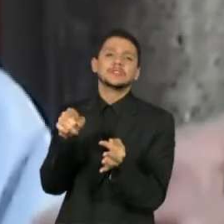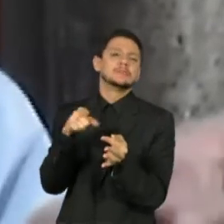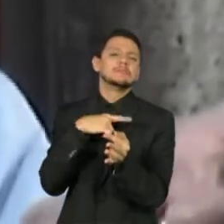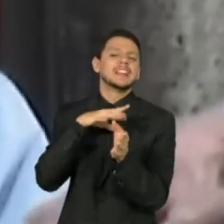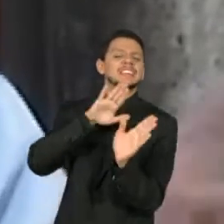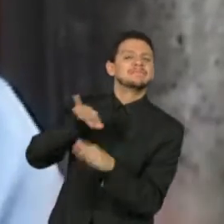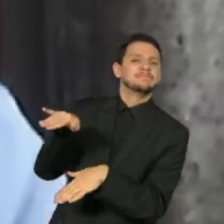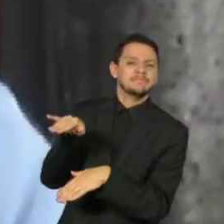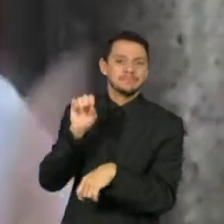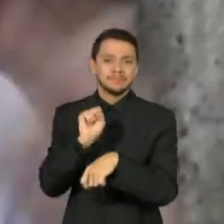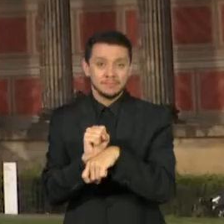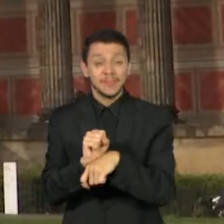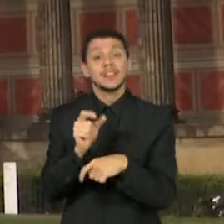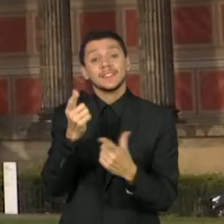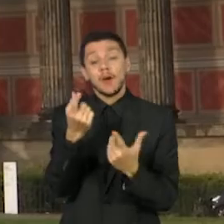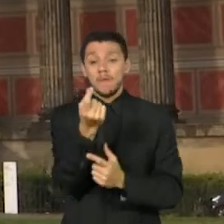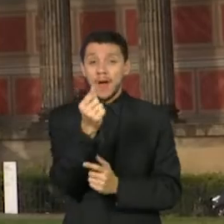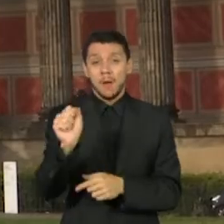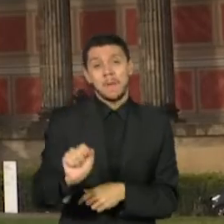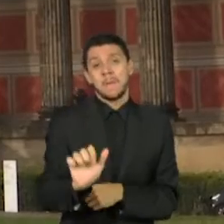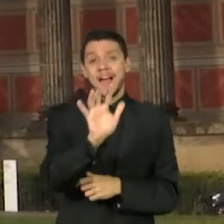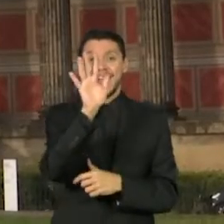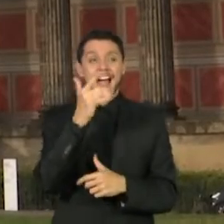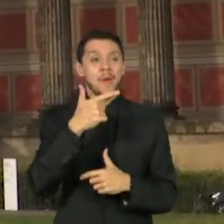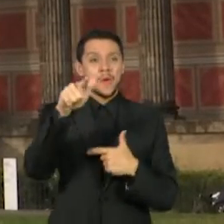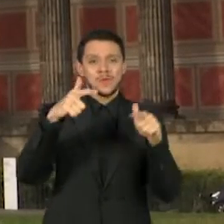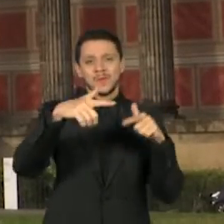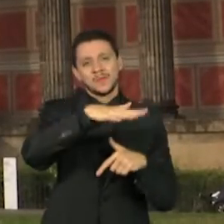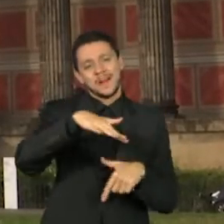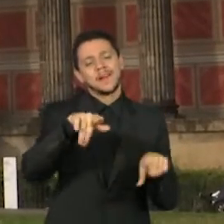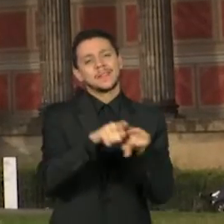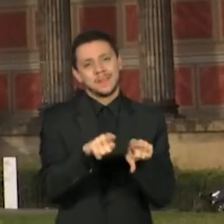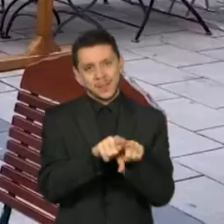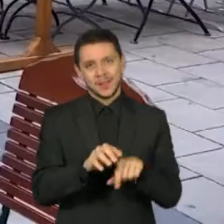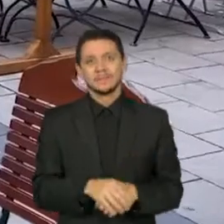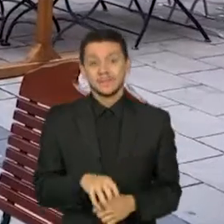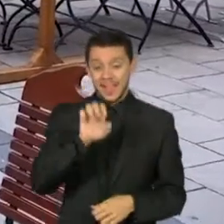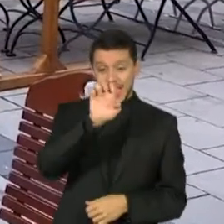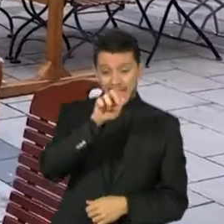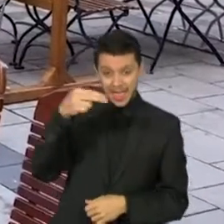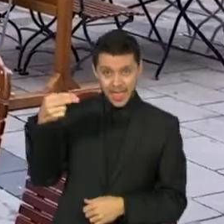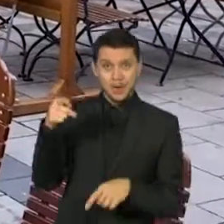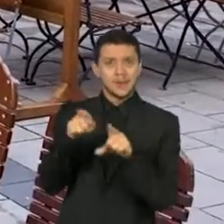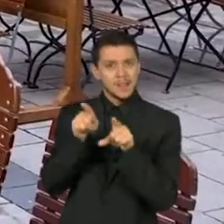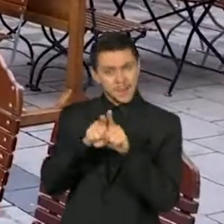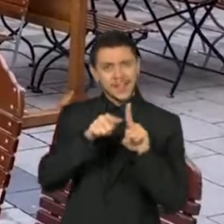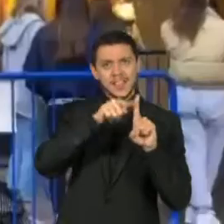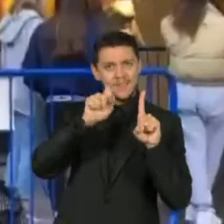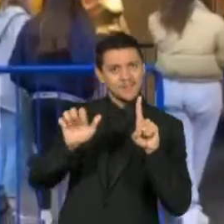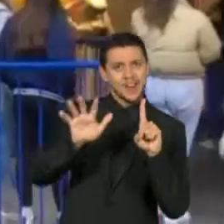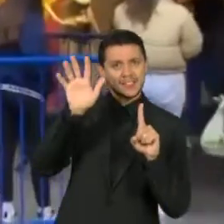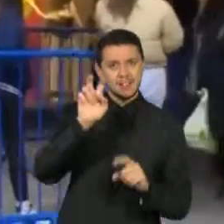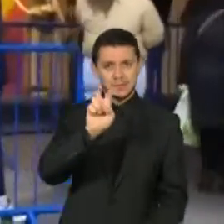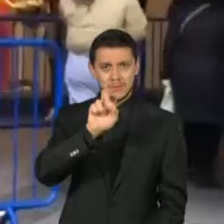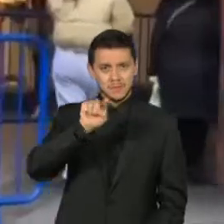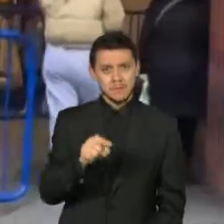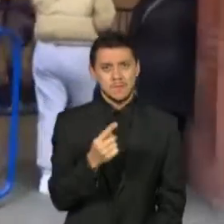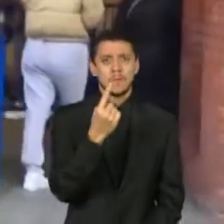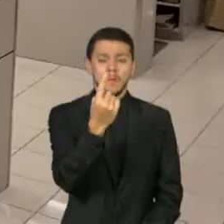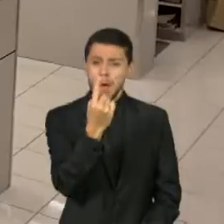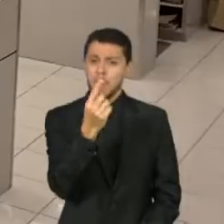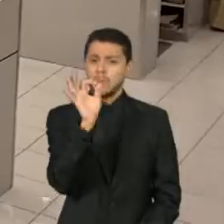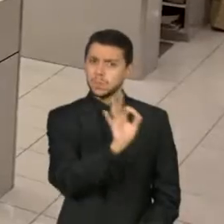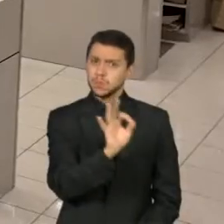lógico são preços mais altos. Na zona do euro, a inflação acelerou a 5,1% em janeiro, bem acima das